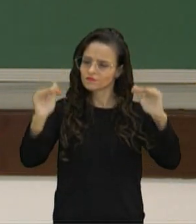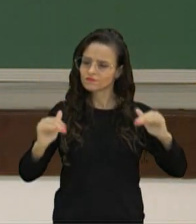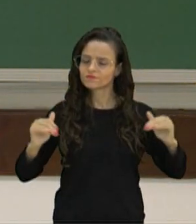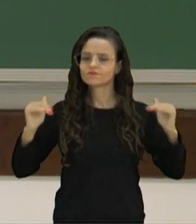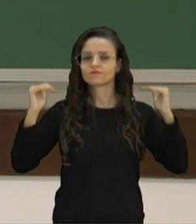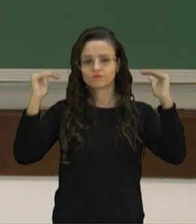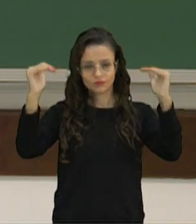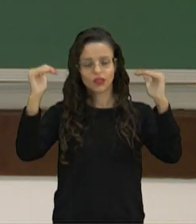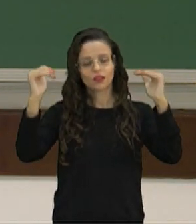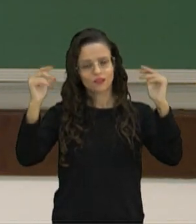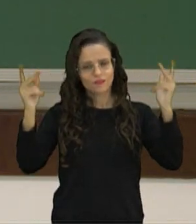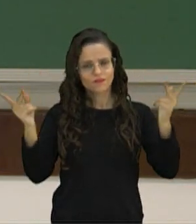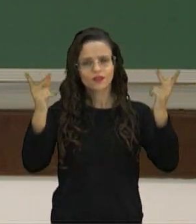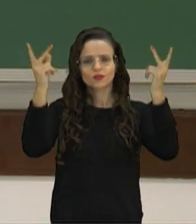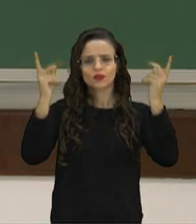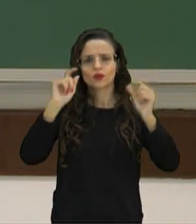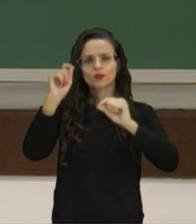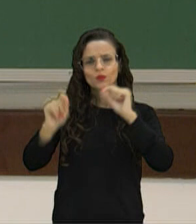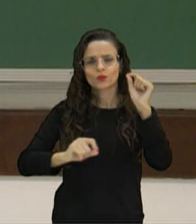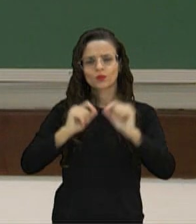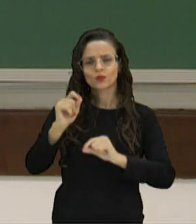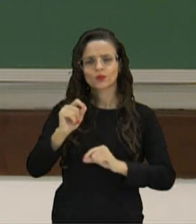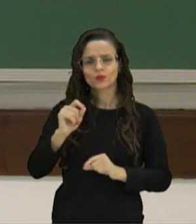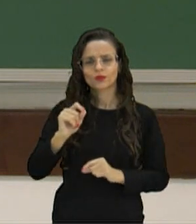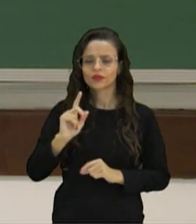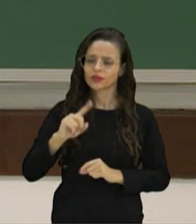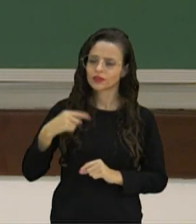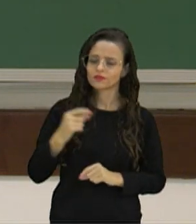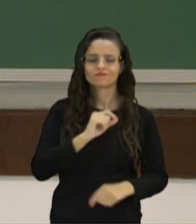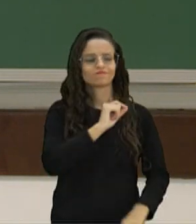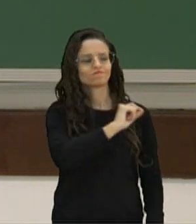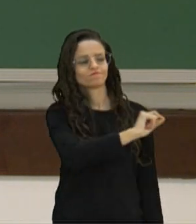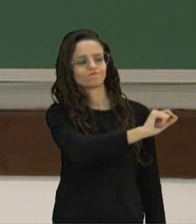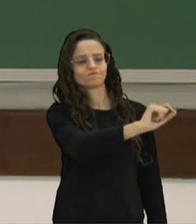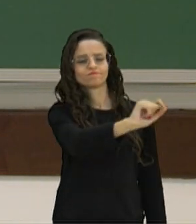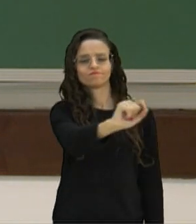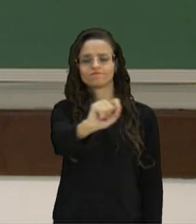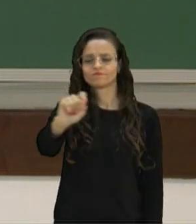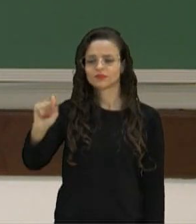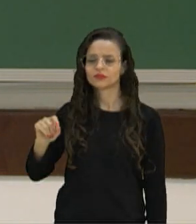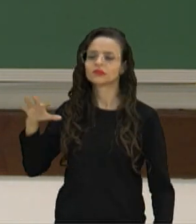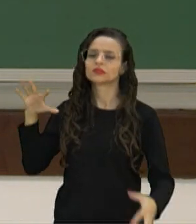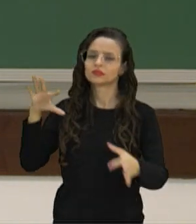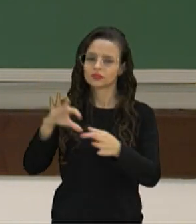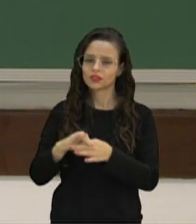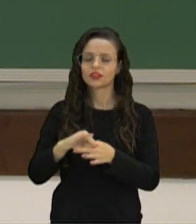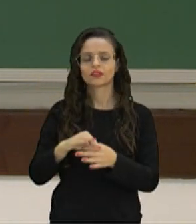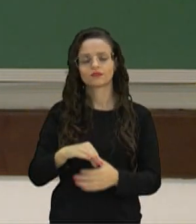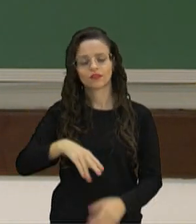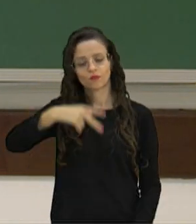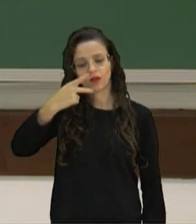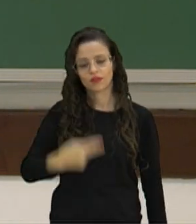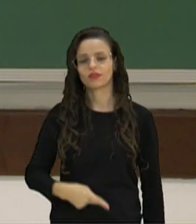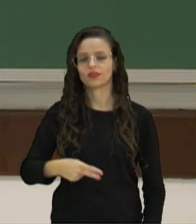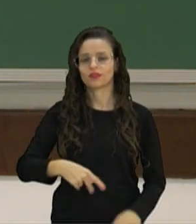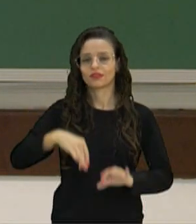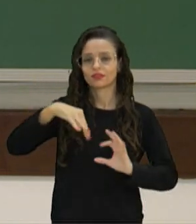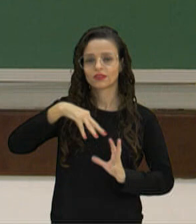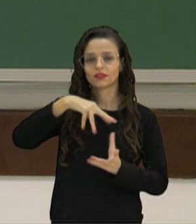sobrevalorizar, talvez, aquilo que nos cerca, né? Tudo aquilo que tem a ver com a terra.